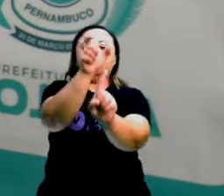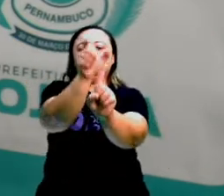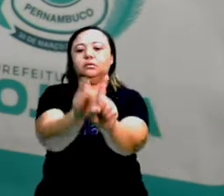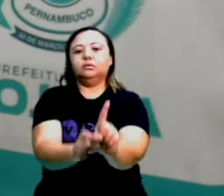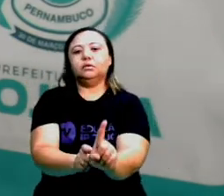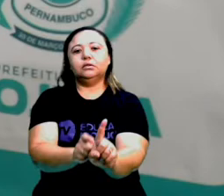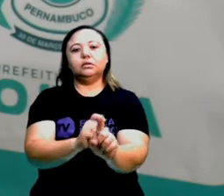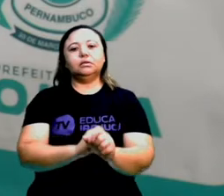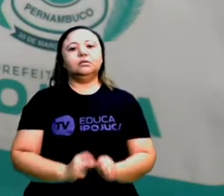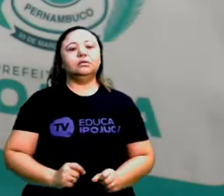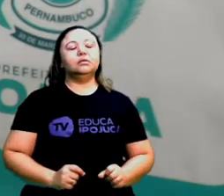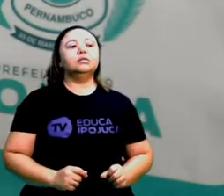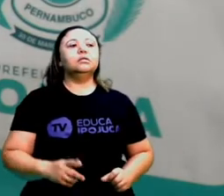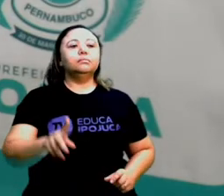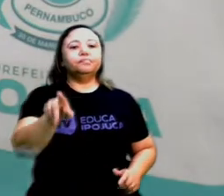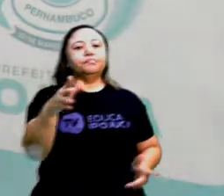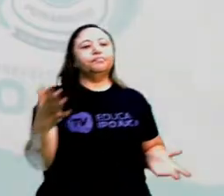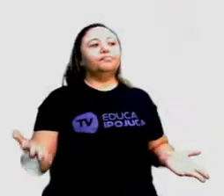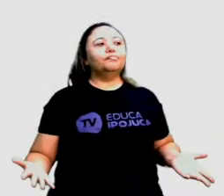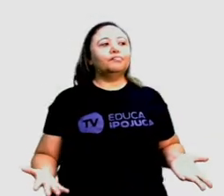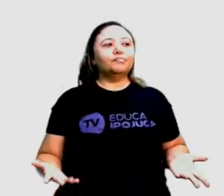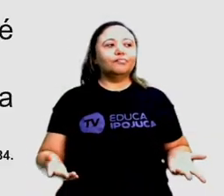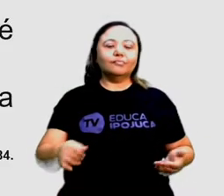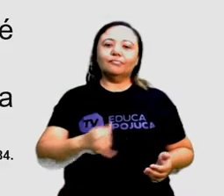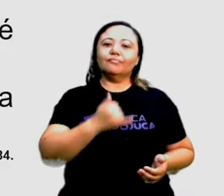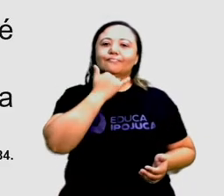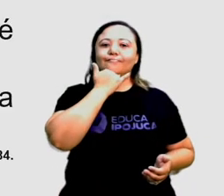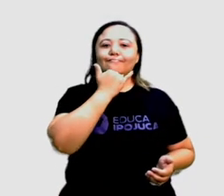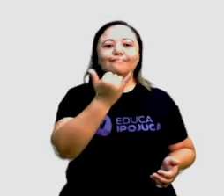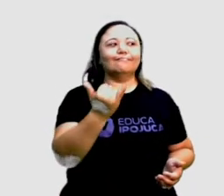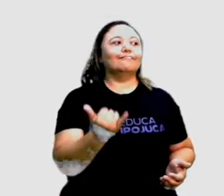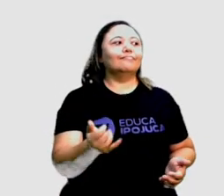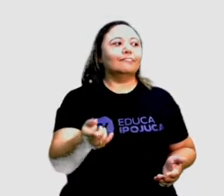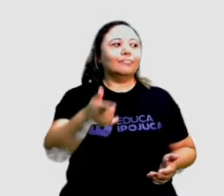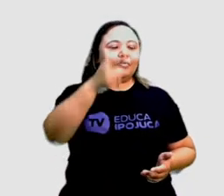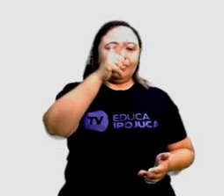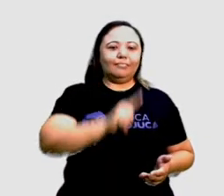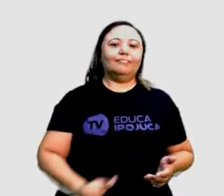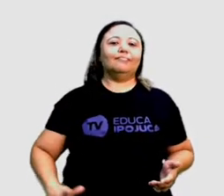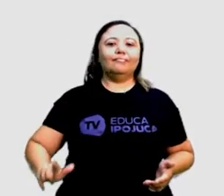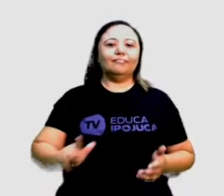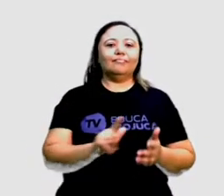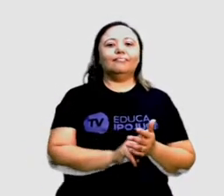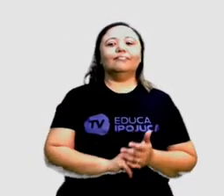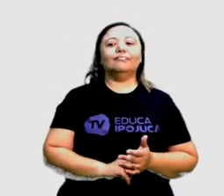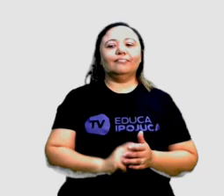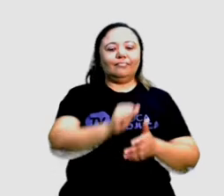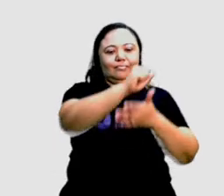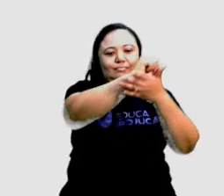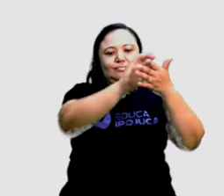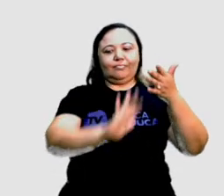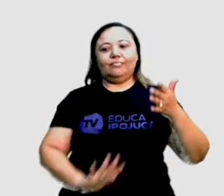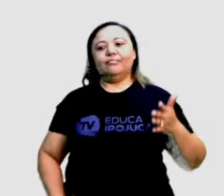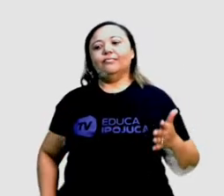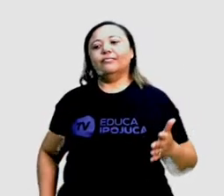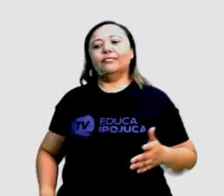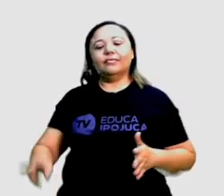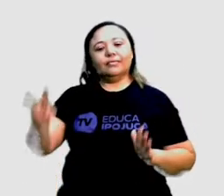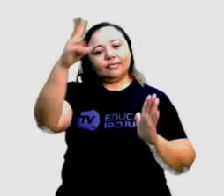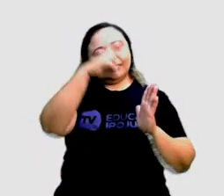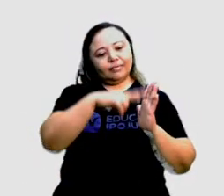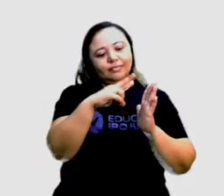certo? E aí, desculpa, perdão, vamos lá para o nosso desafio da hora.